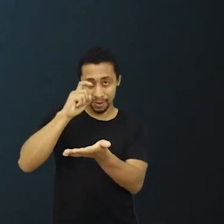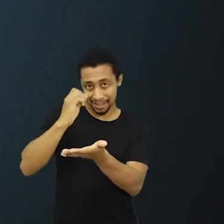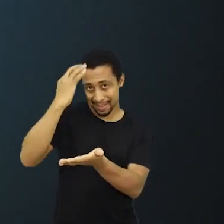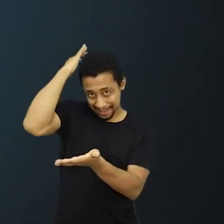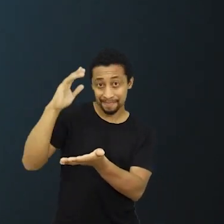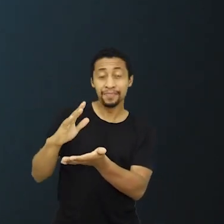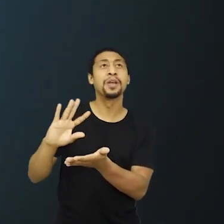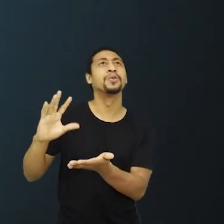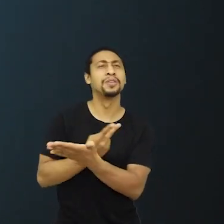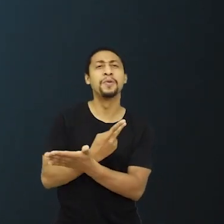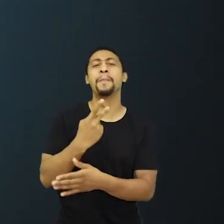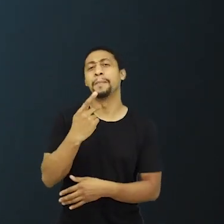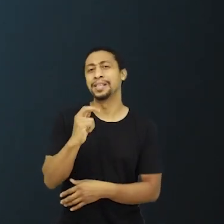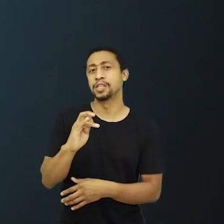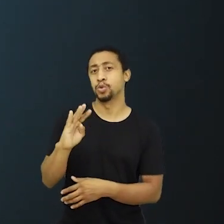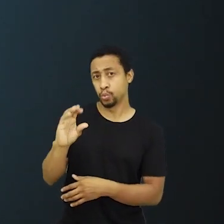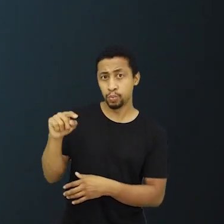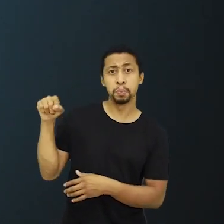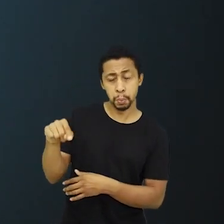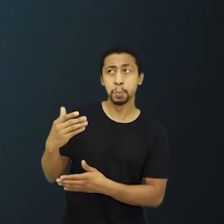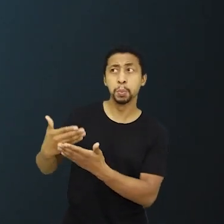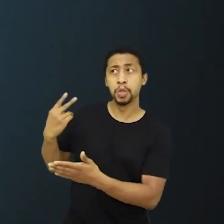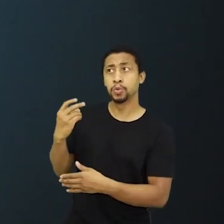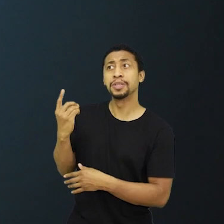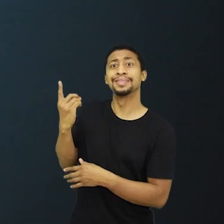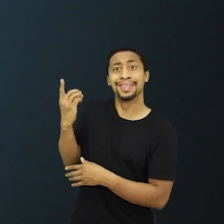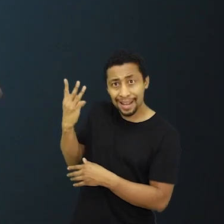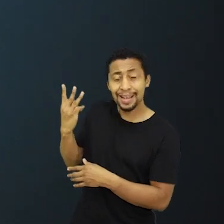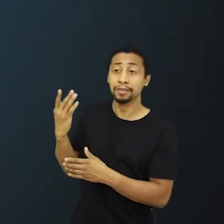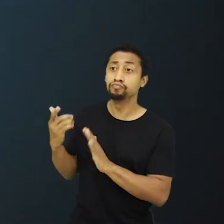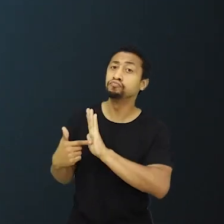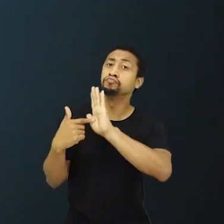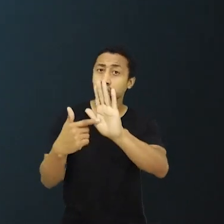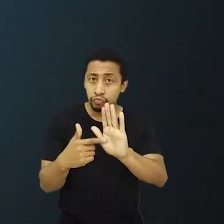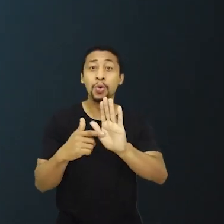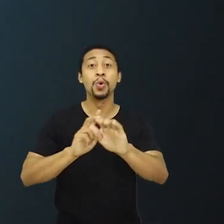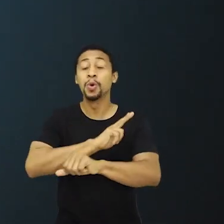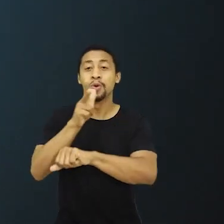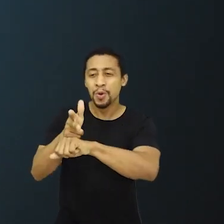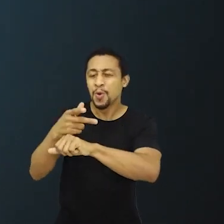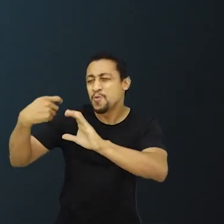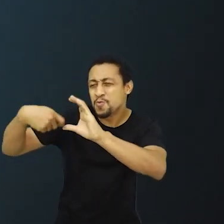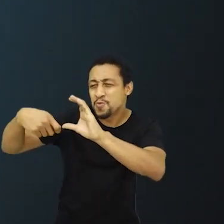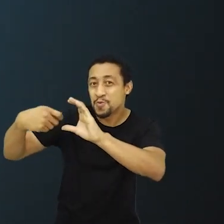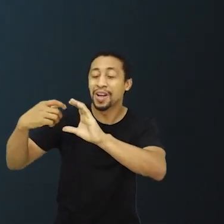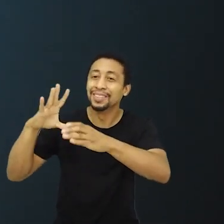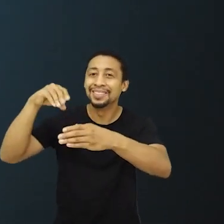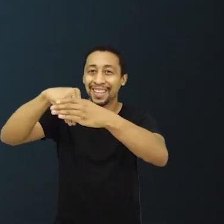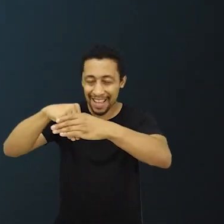Guzmán em 2013 para o Brasil, para uma mostra de cinema na Cinemateca. O Instituto foi fundado na Cinemateca, o Vladimir